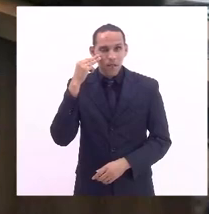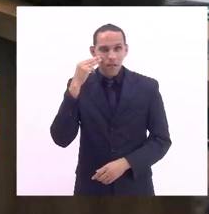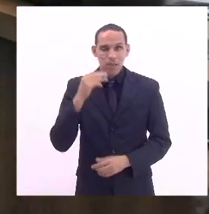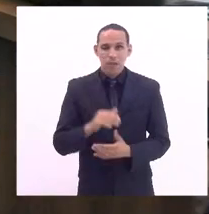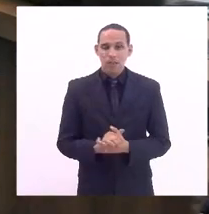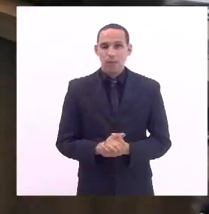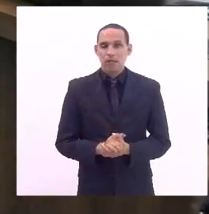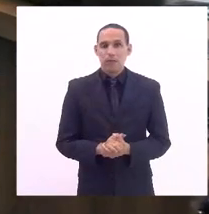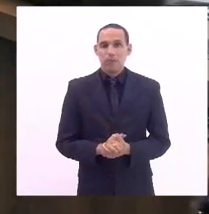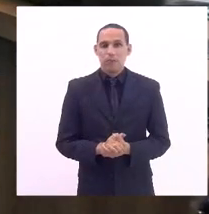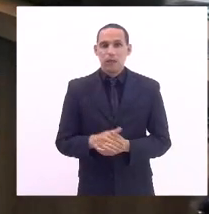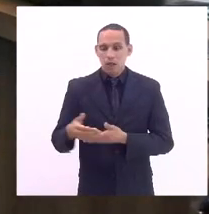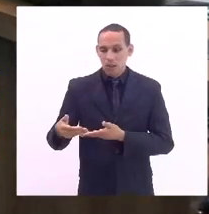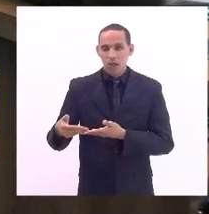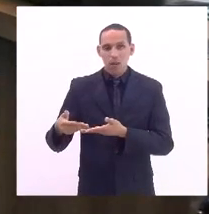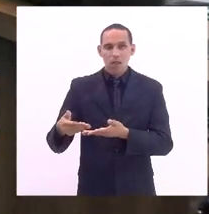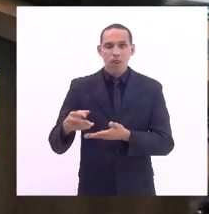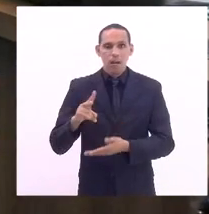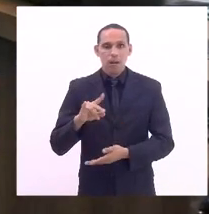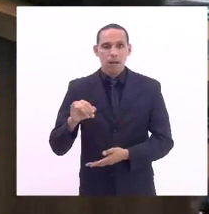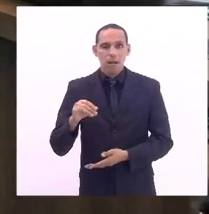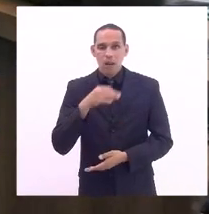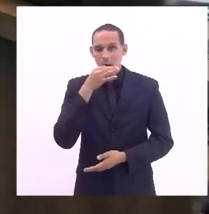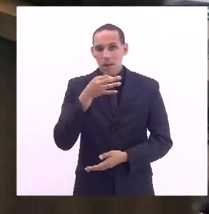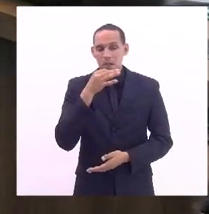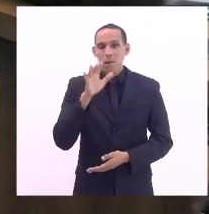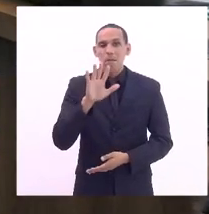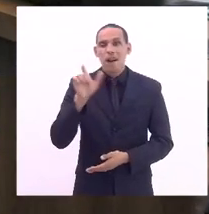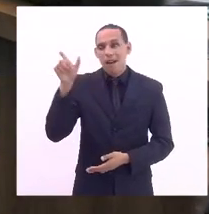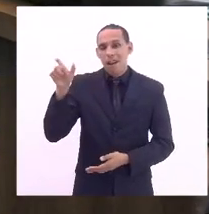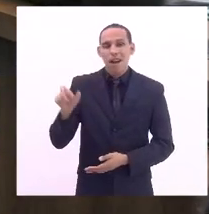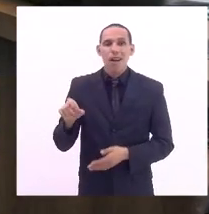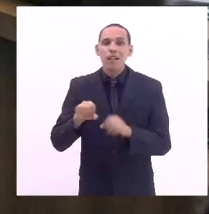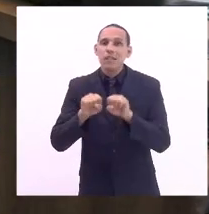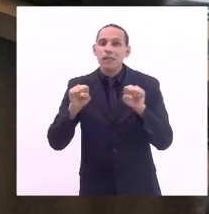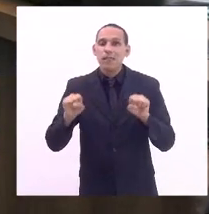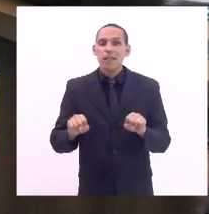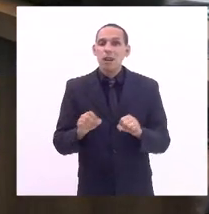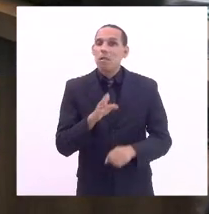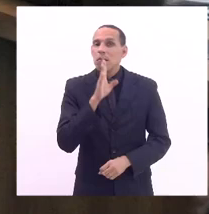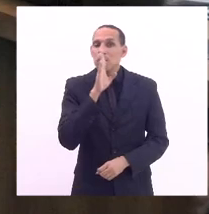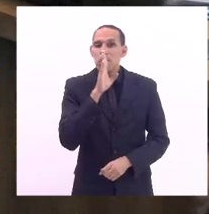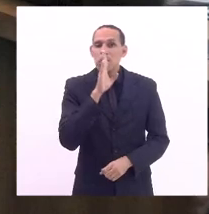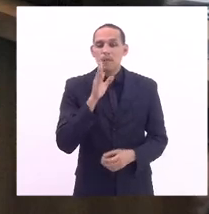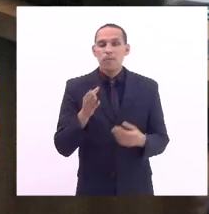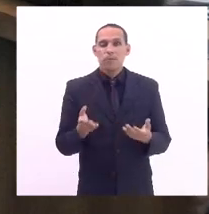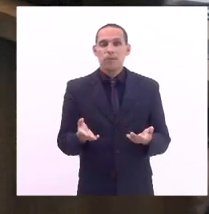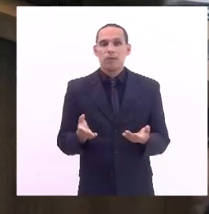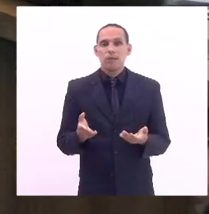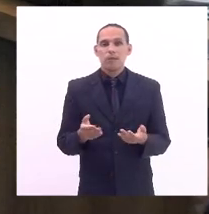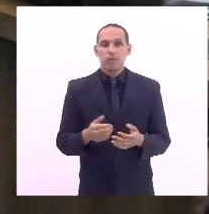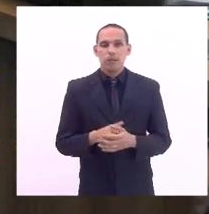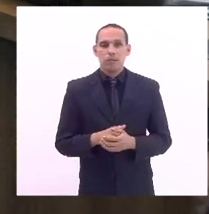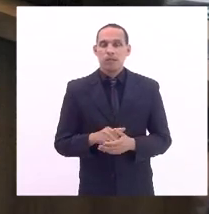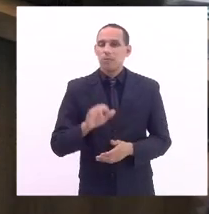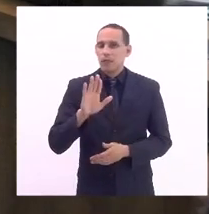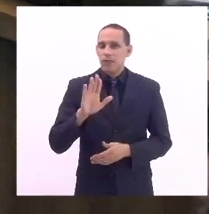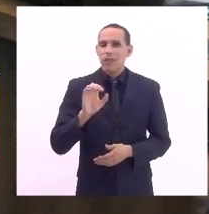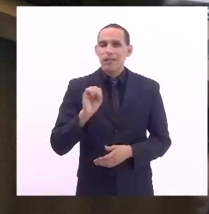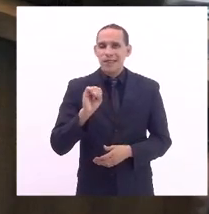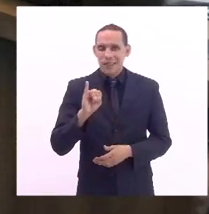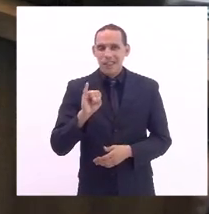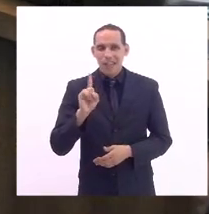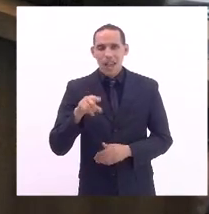ser convidada para dar parecer, e ela está no sistema, o sistema está mudo. Então, só para... Não, primeiro, se for sobre